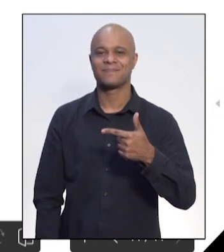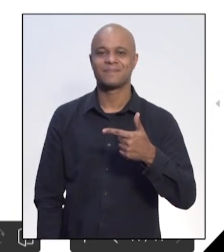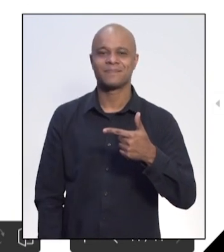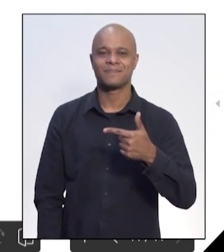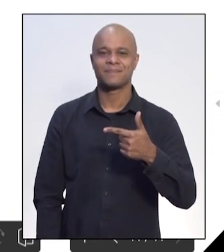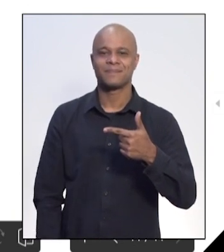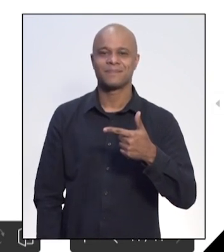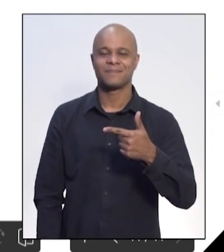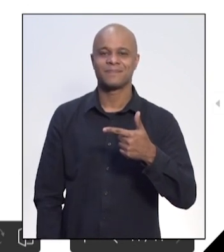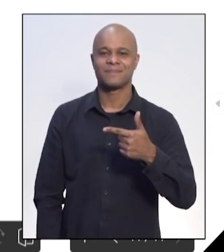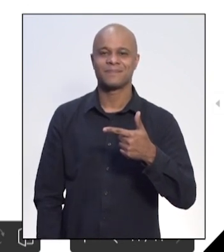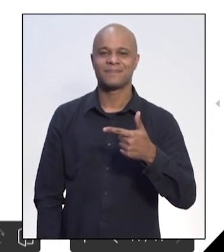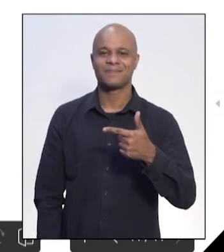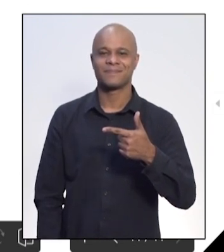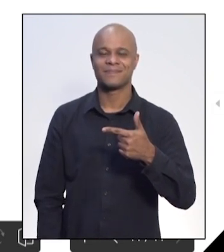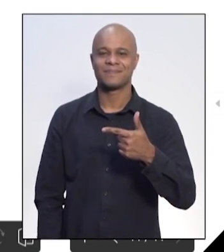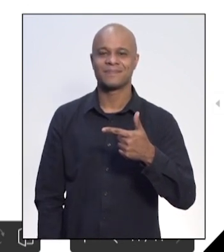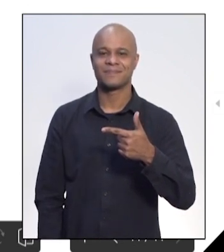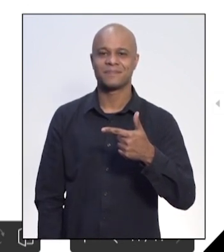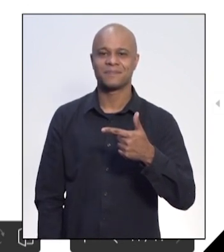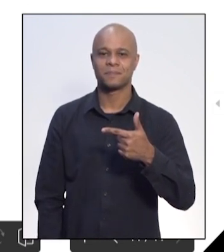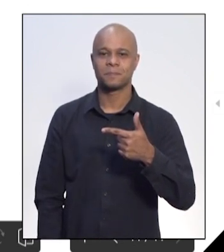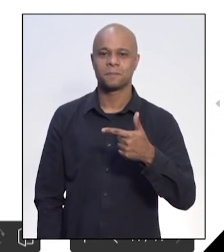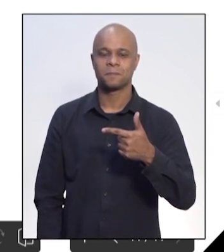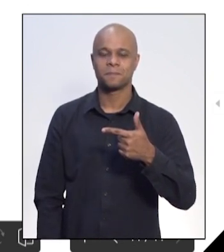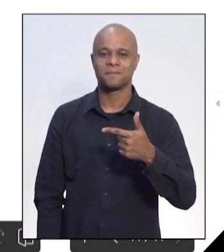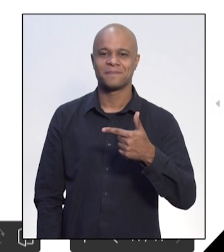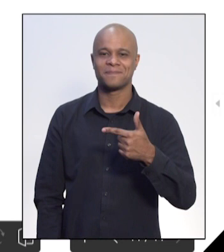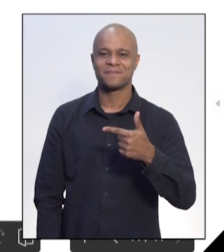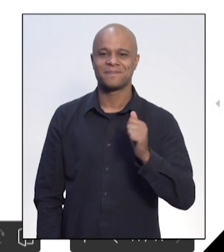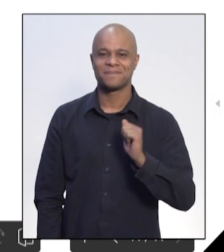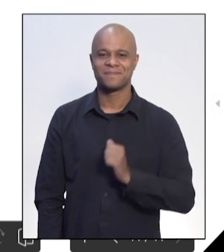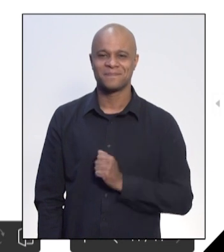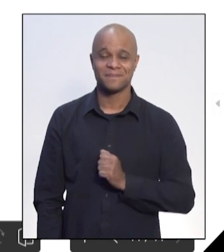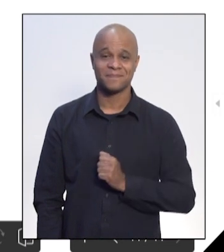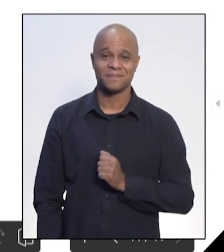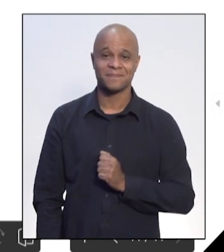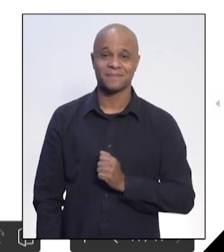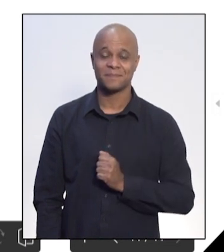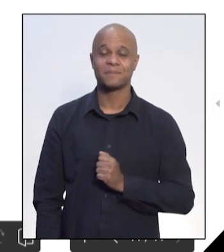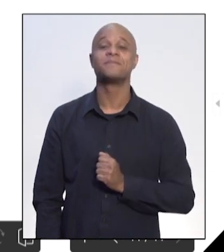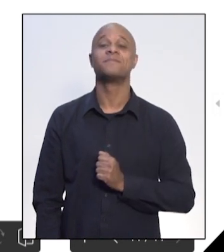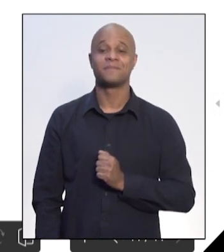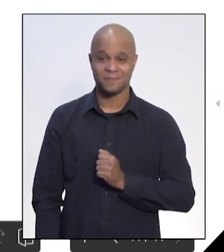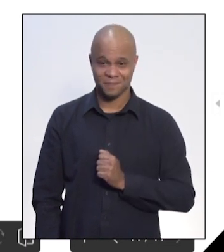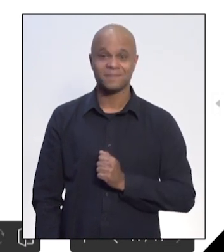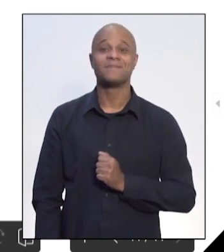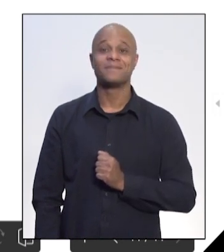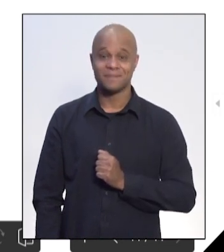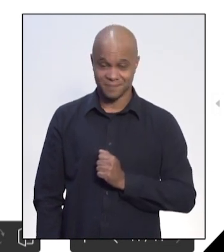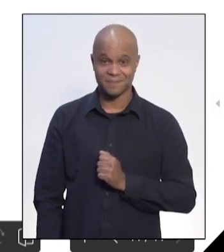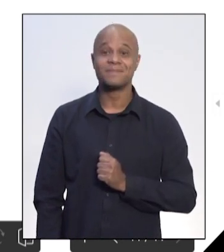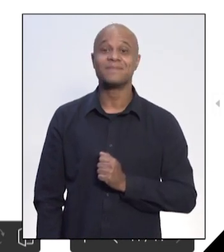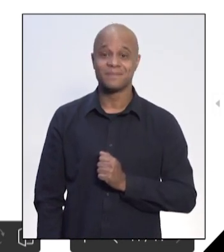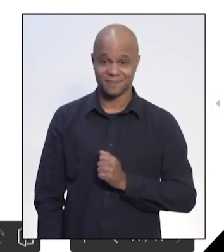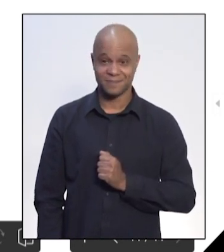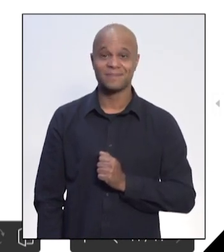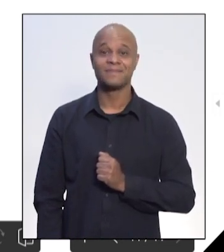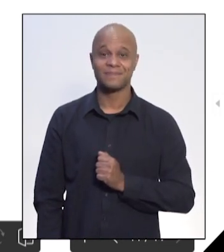6, sobram 2. Abaixo 0. Professora, tem 20 na tabuada do 4? Tem. 5 vezes